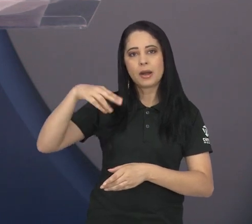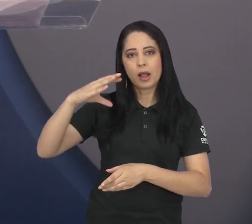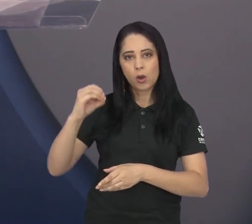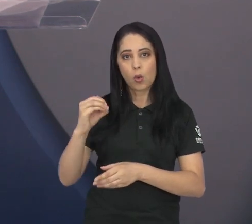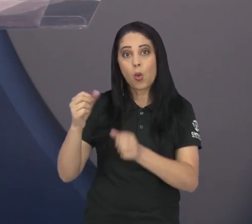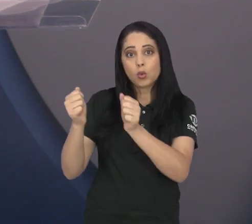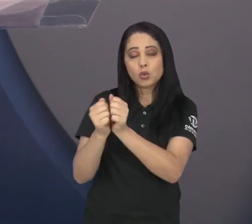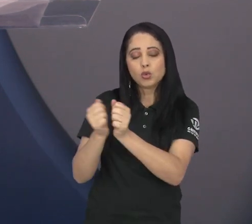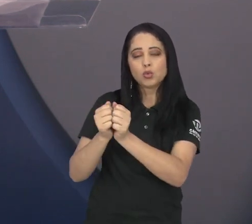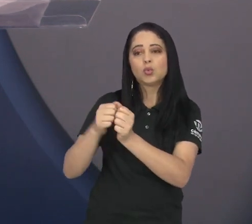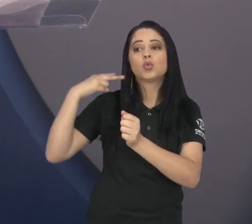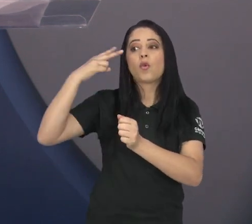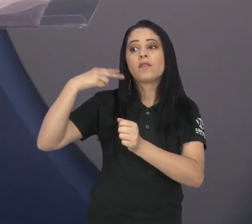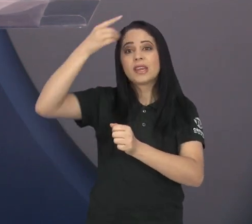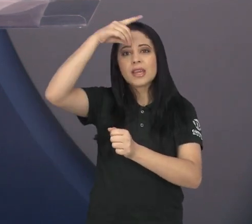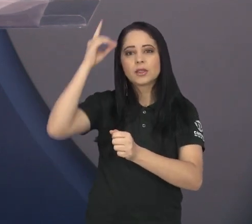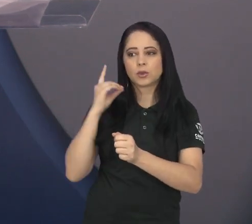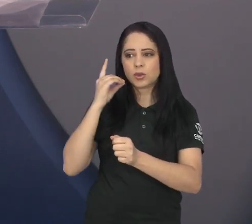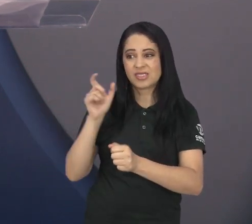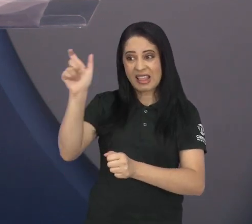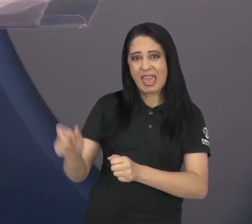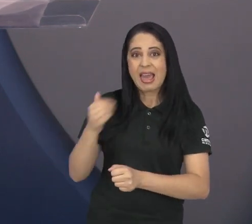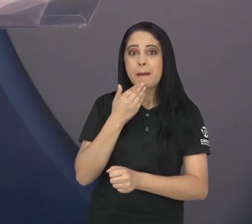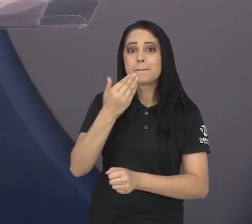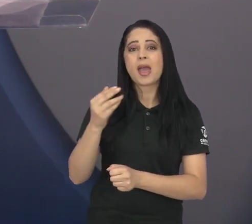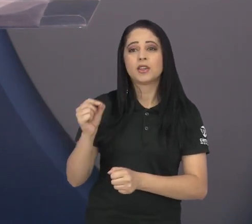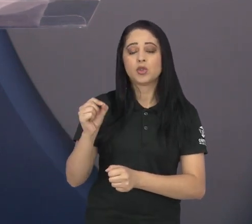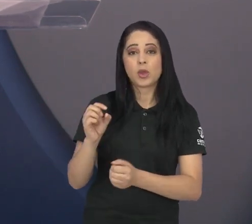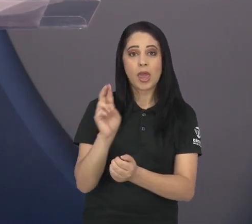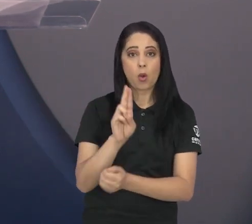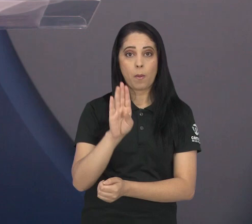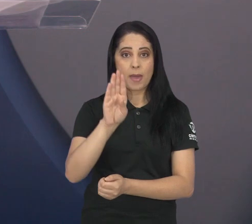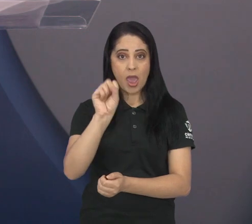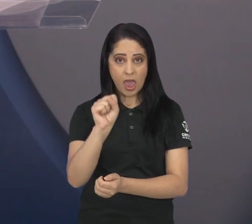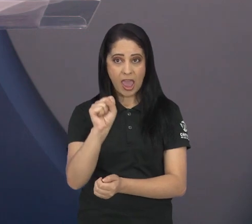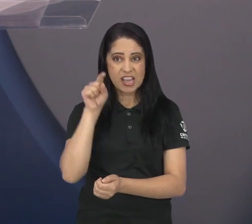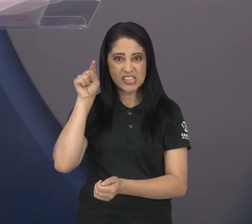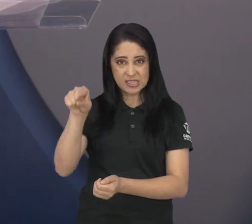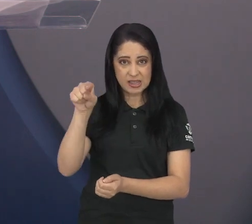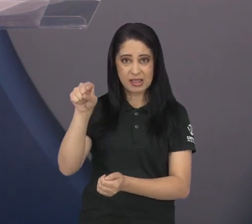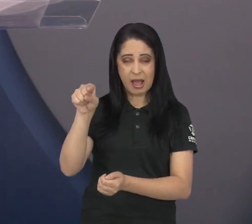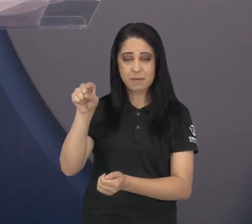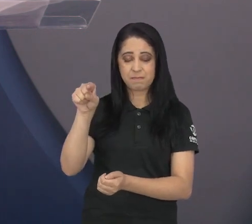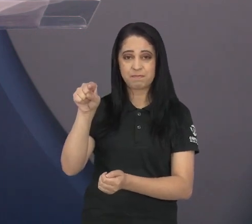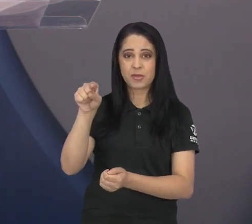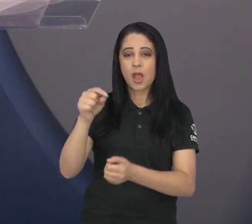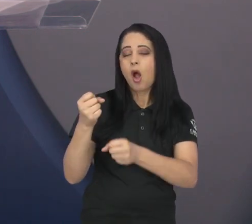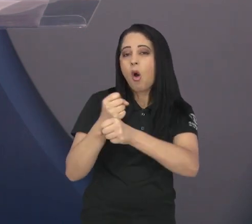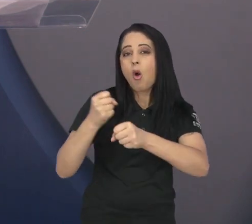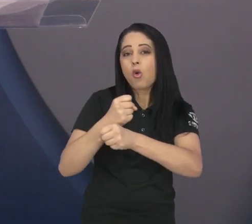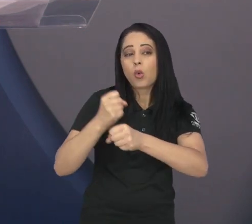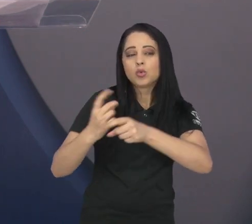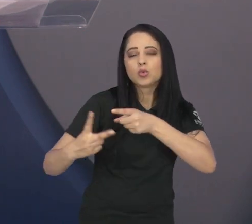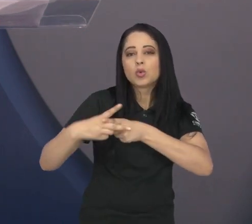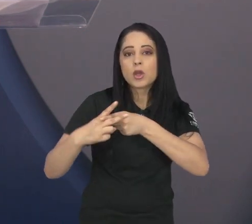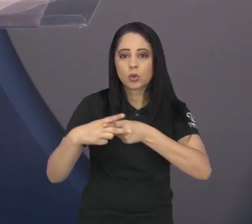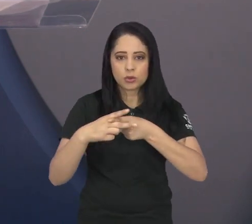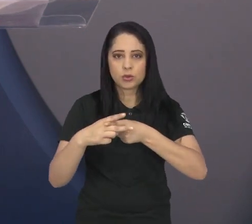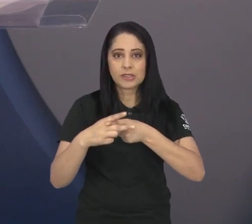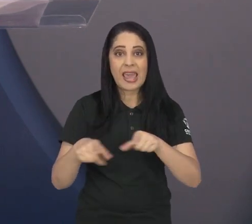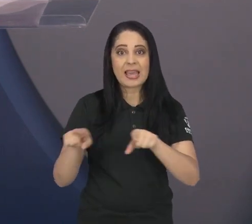e o que ela solicita ela ampliação da UBS do bairro que fica numa das regiões mais populosas de São José